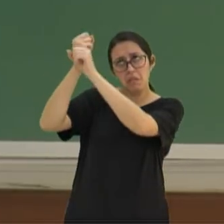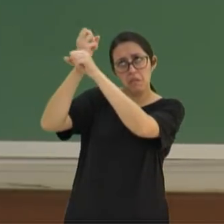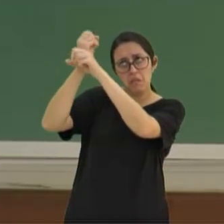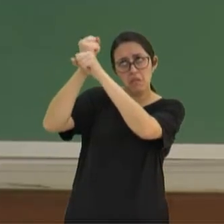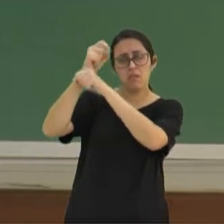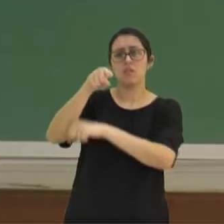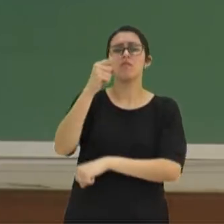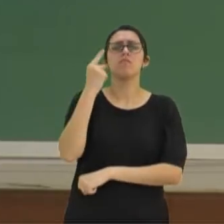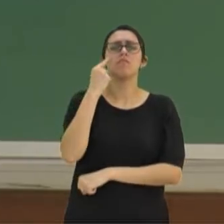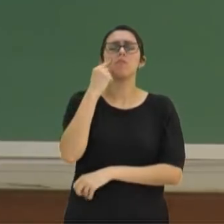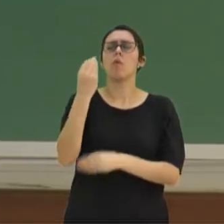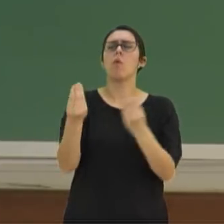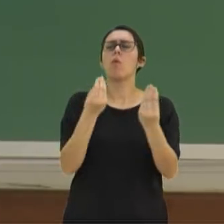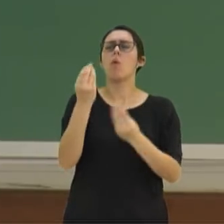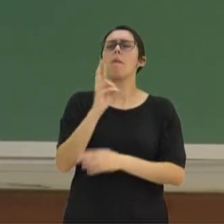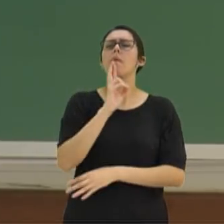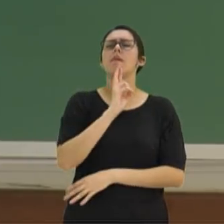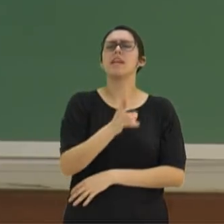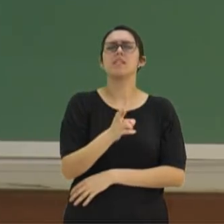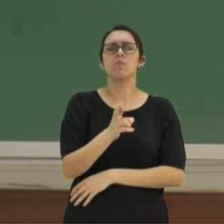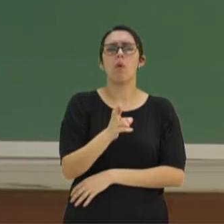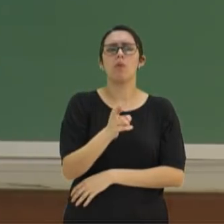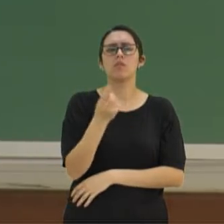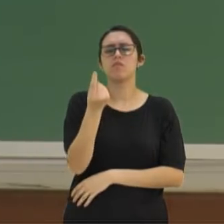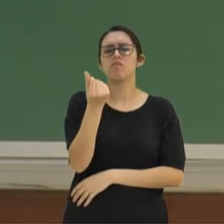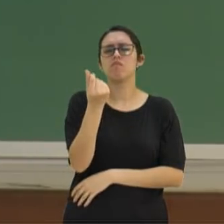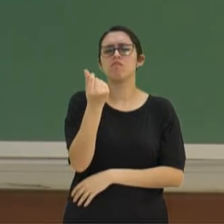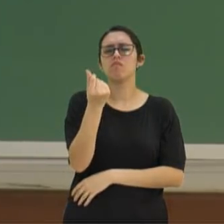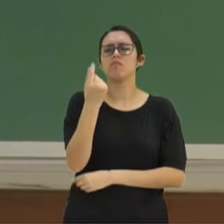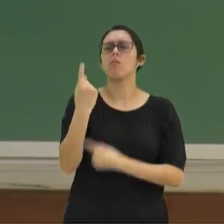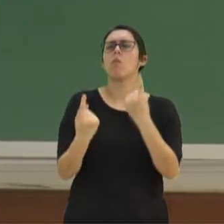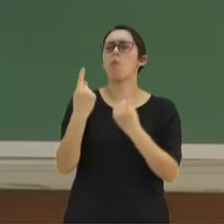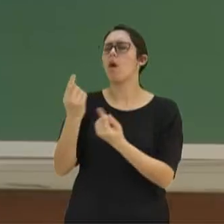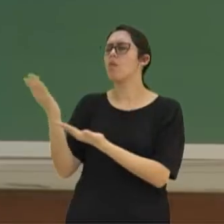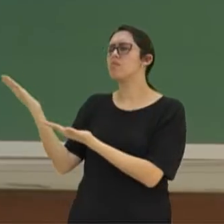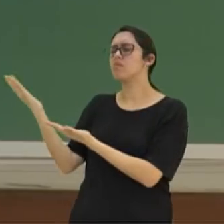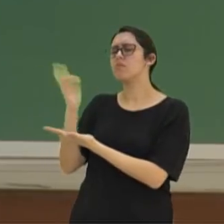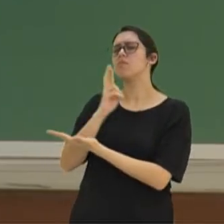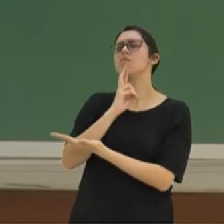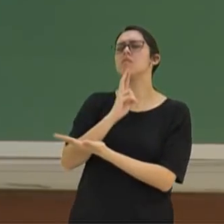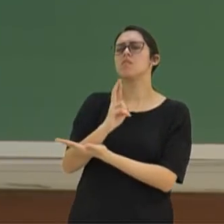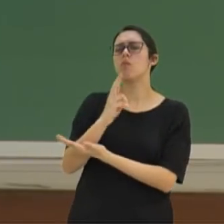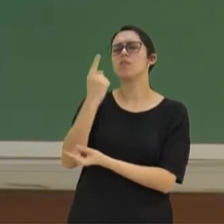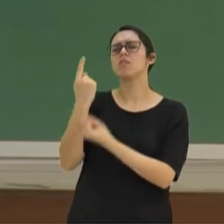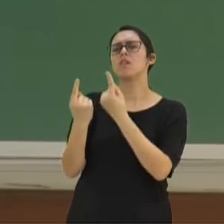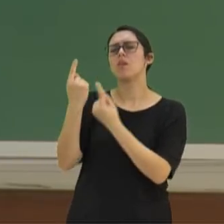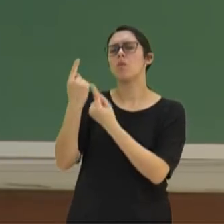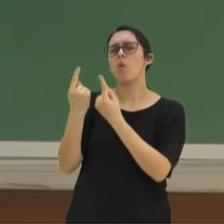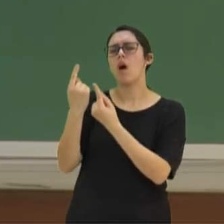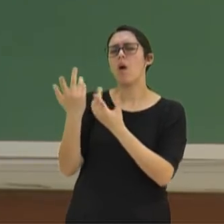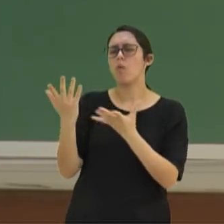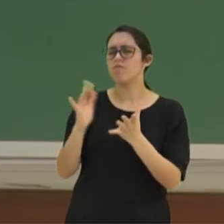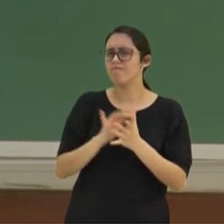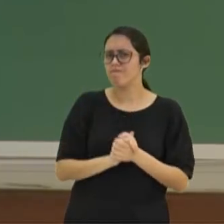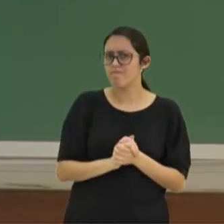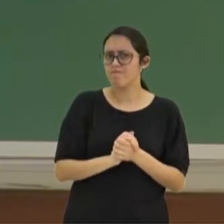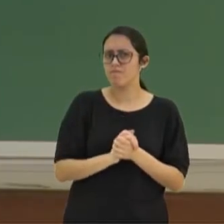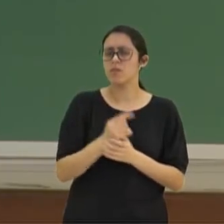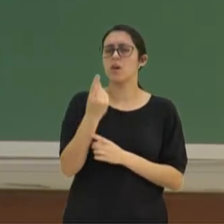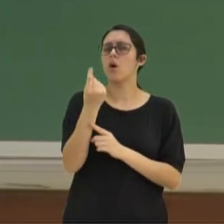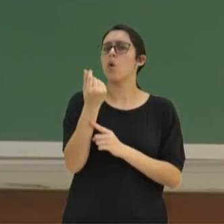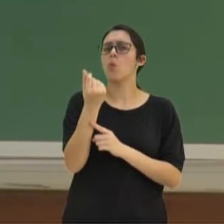vocês achem a sua maneira de resolver e marquem para mim qual é a resposta correta. Quanto que